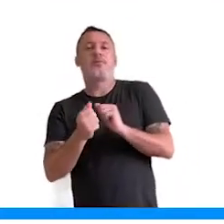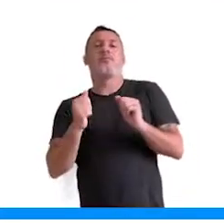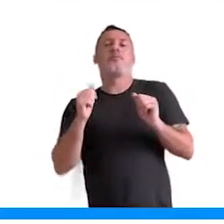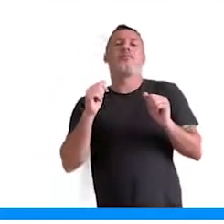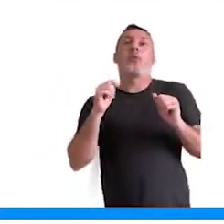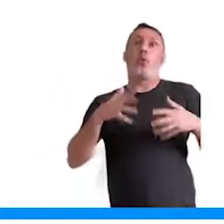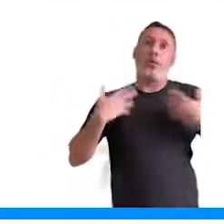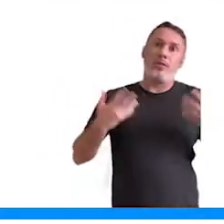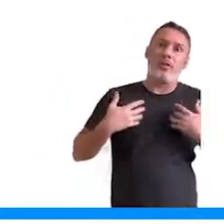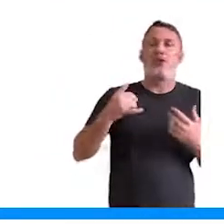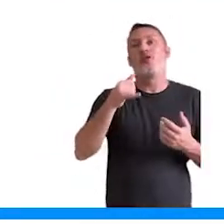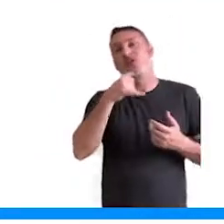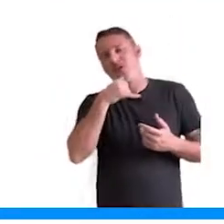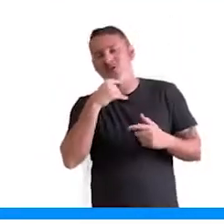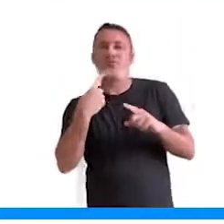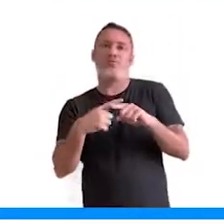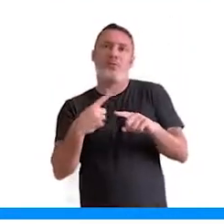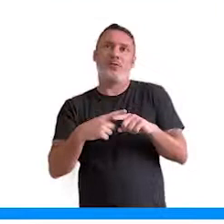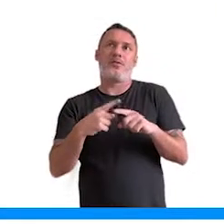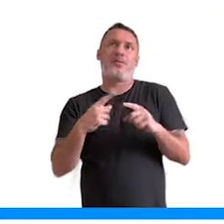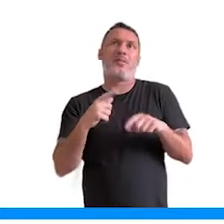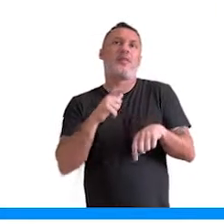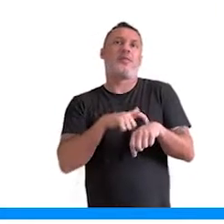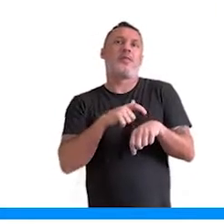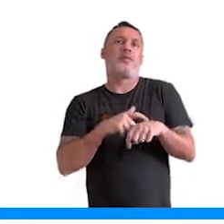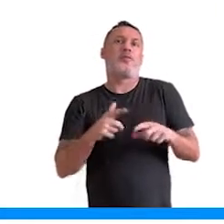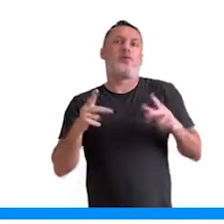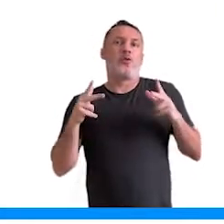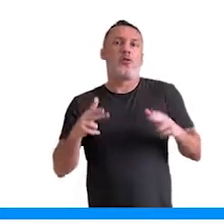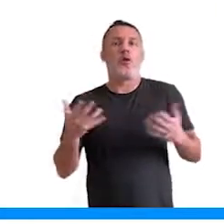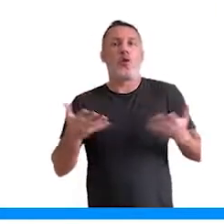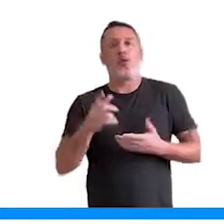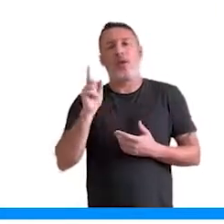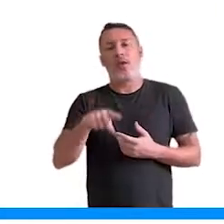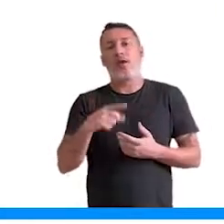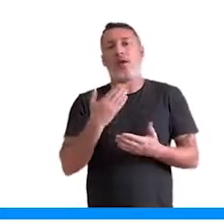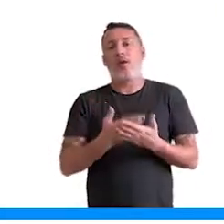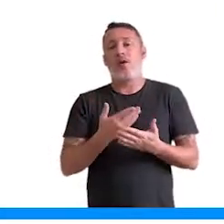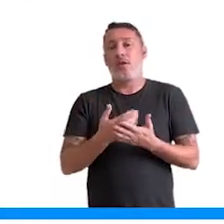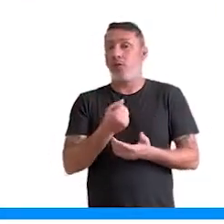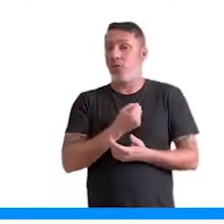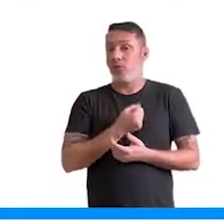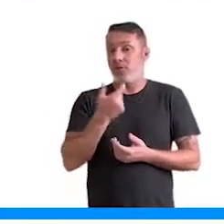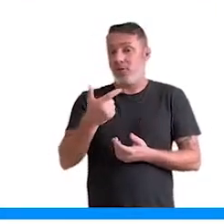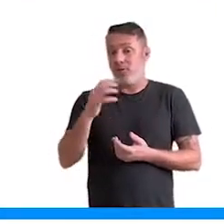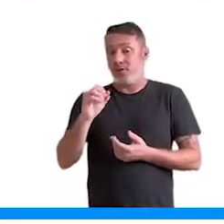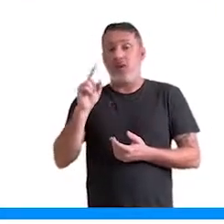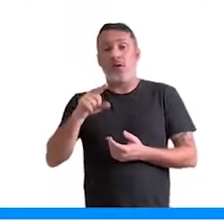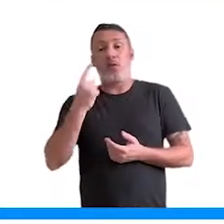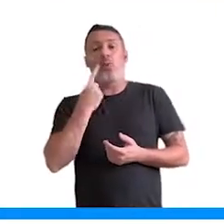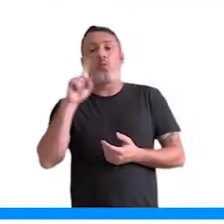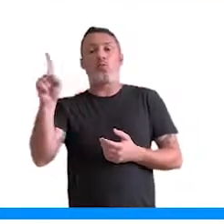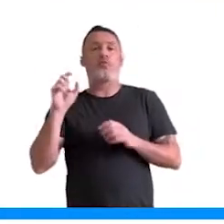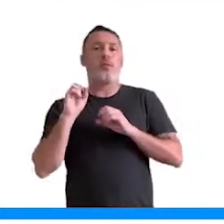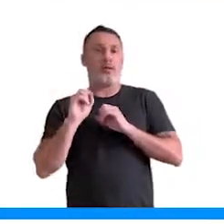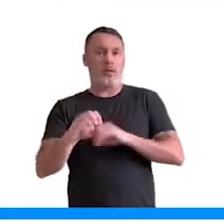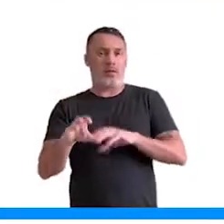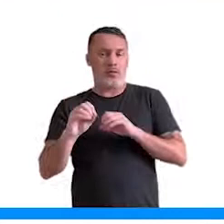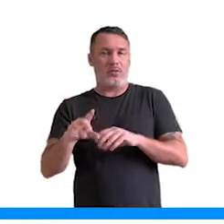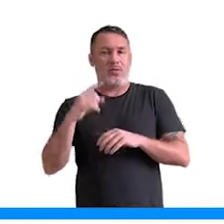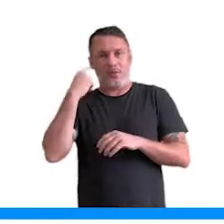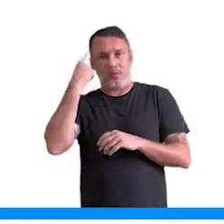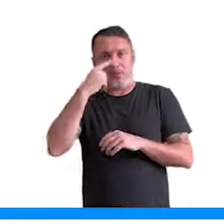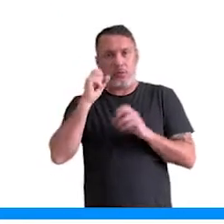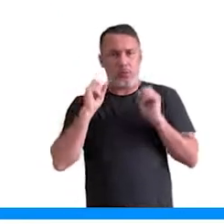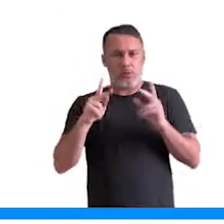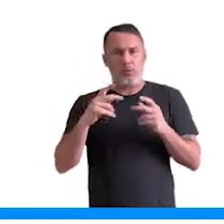muito contente e muito triste ao mesmo tempo, já que nós estamos na nossa aula 20 e é a nossa última